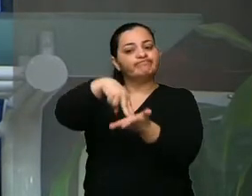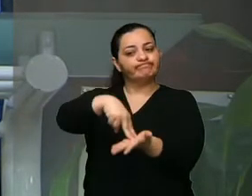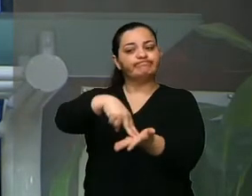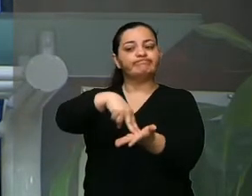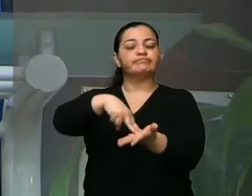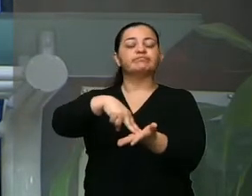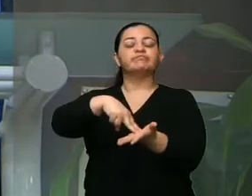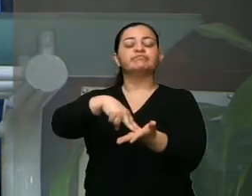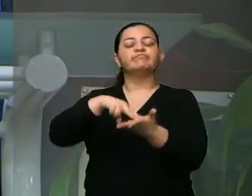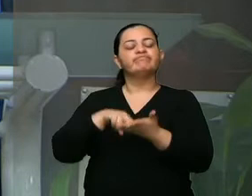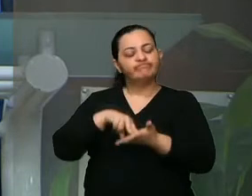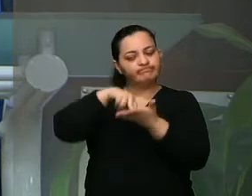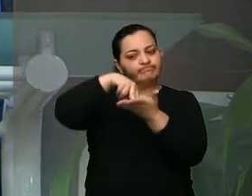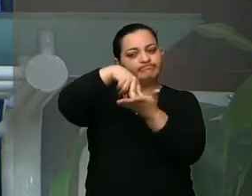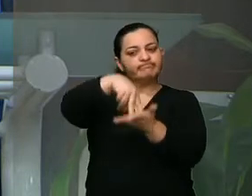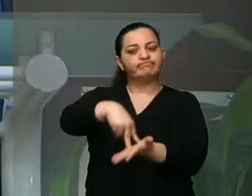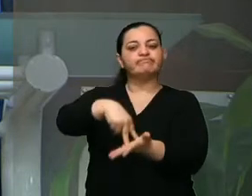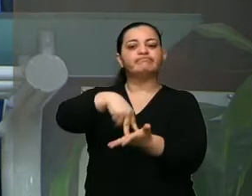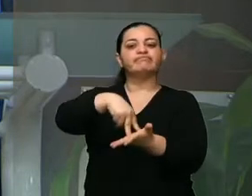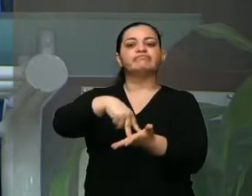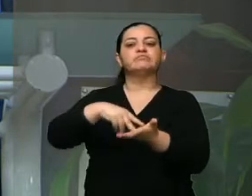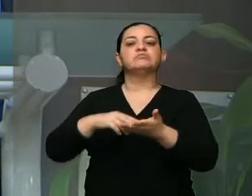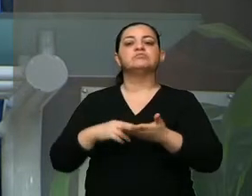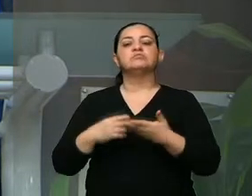ele se firma